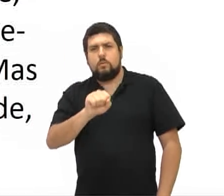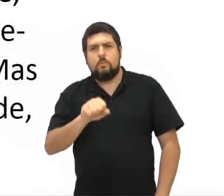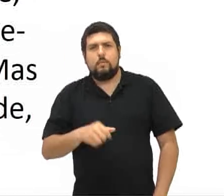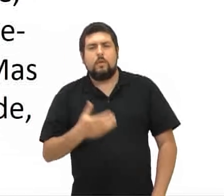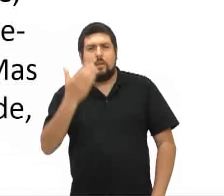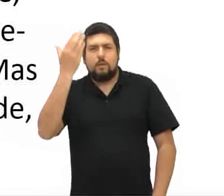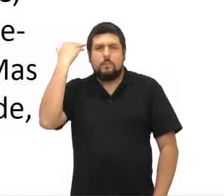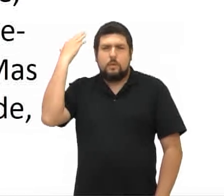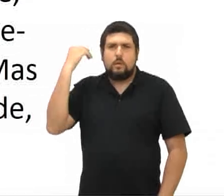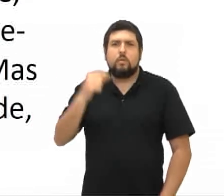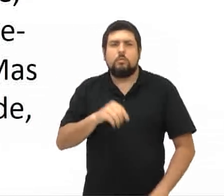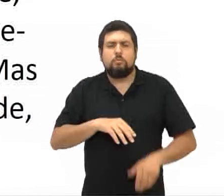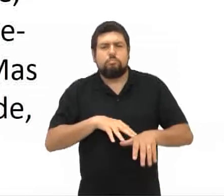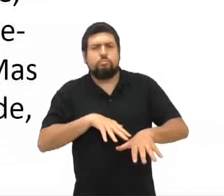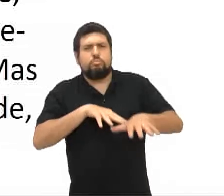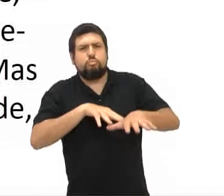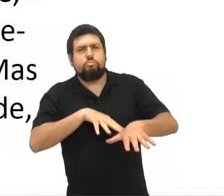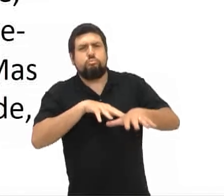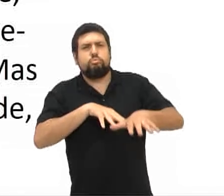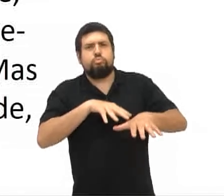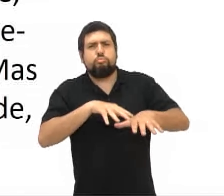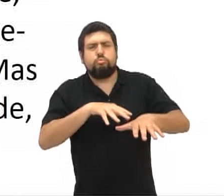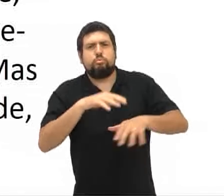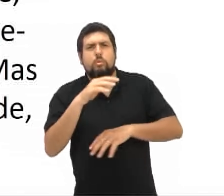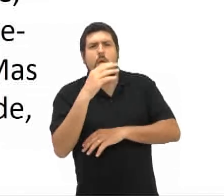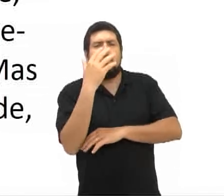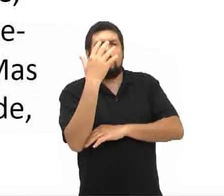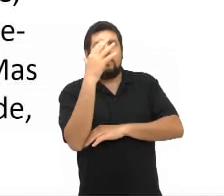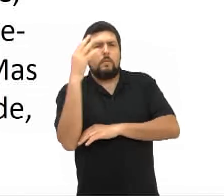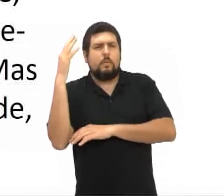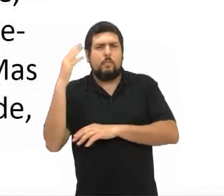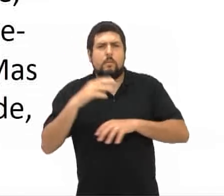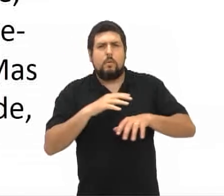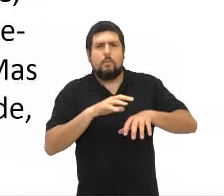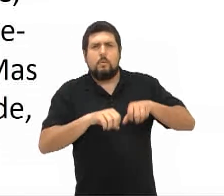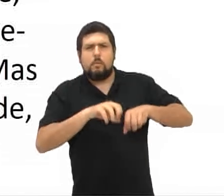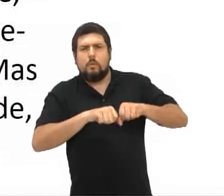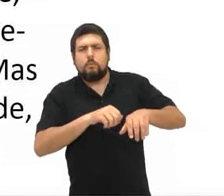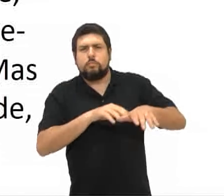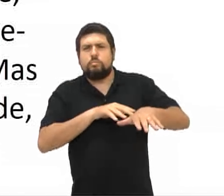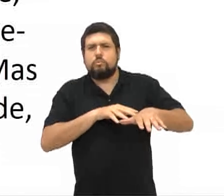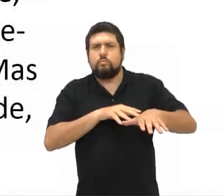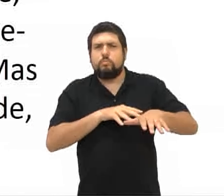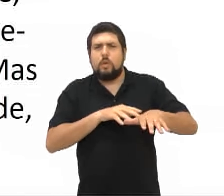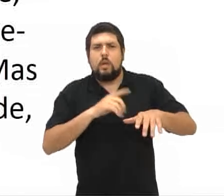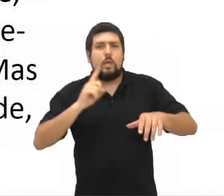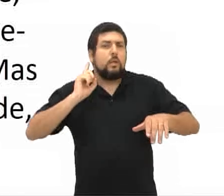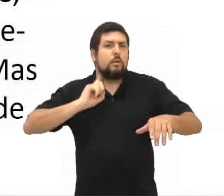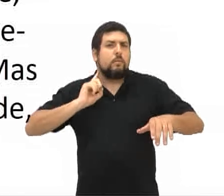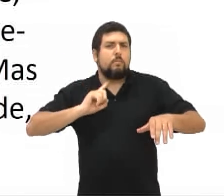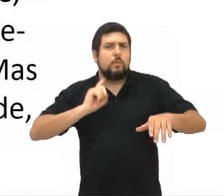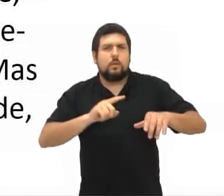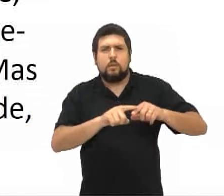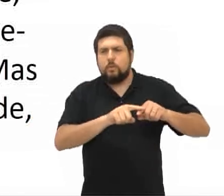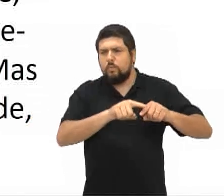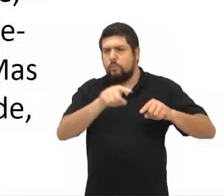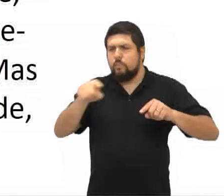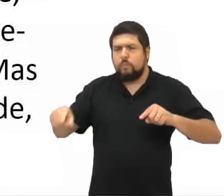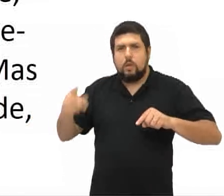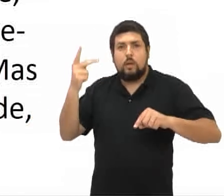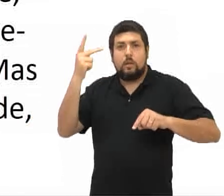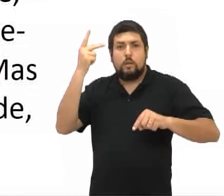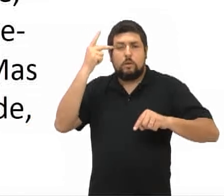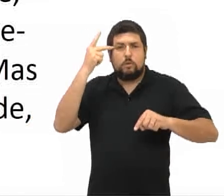para descansar da longa viagem que os levava até Minas Gerais e São Paulo ao conduzir o gado e habituaram-se a